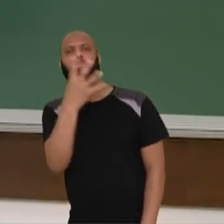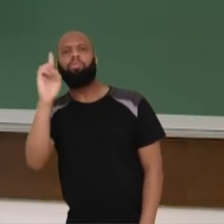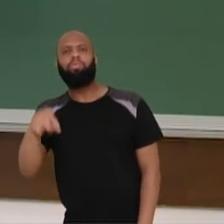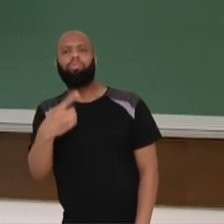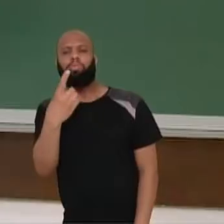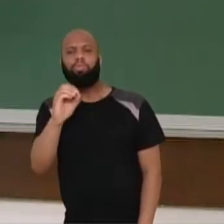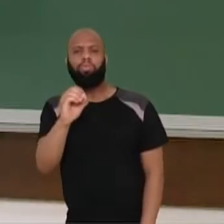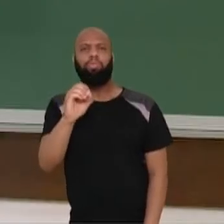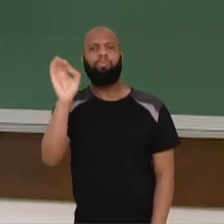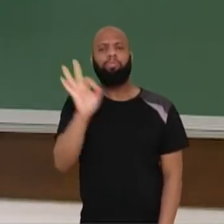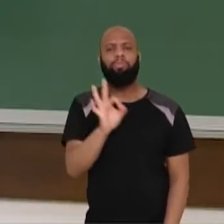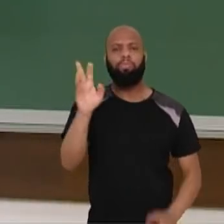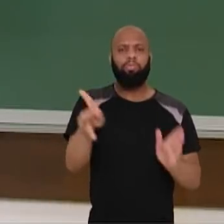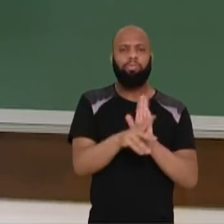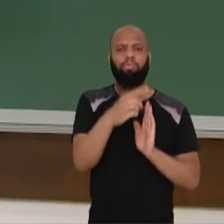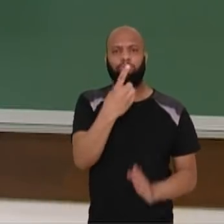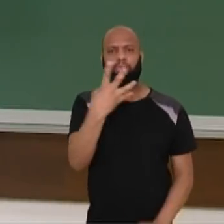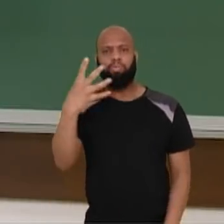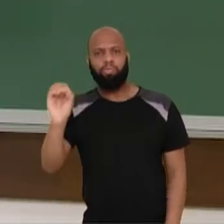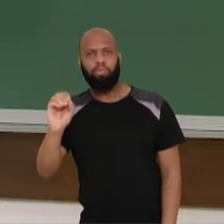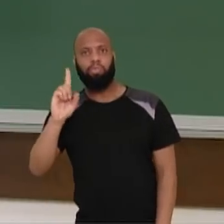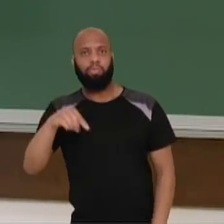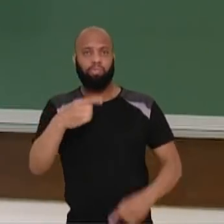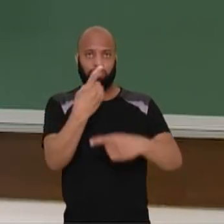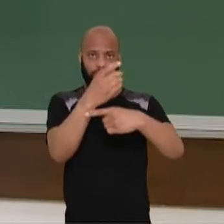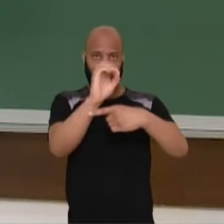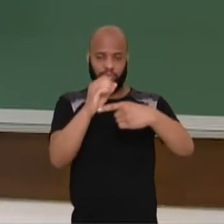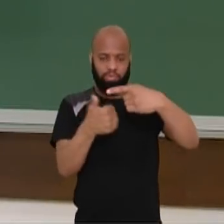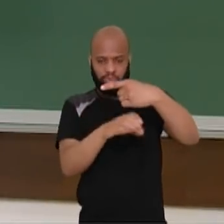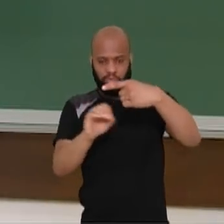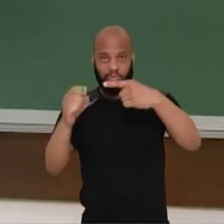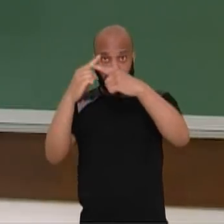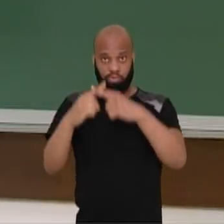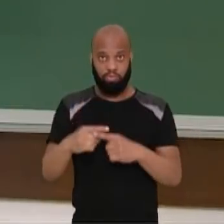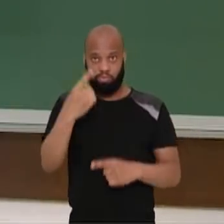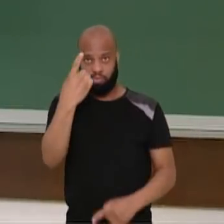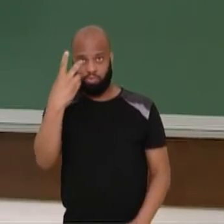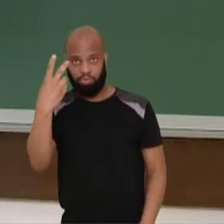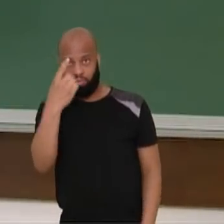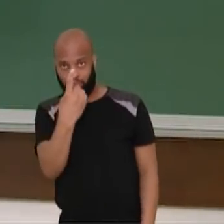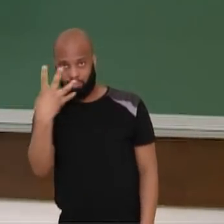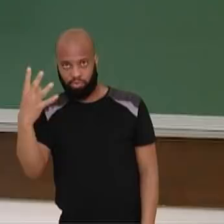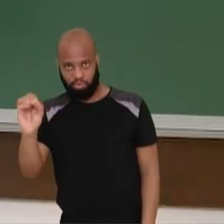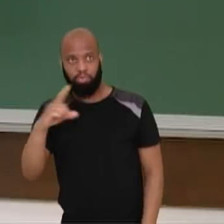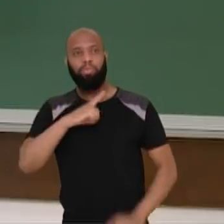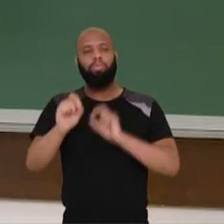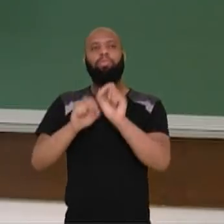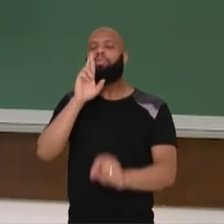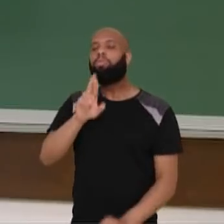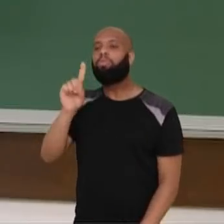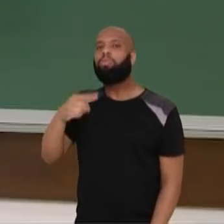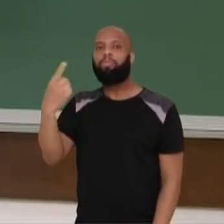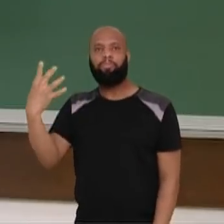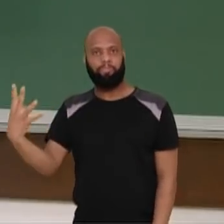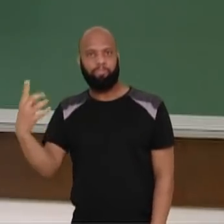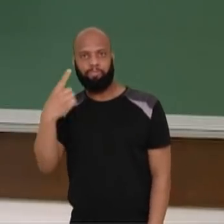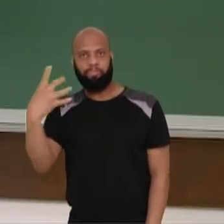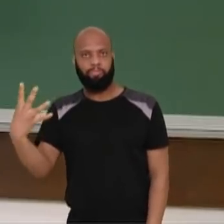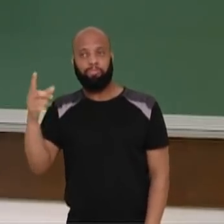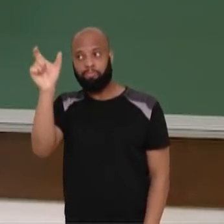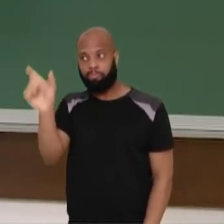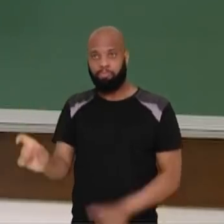de 140? Ó, 10 sobre 100 de 140. Então, deu